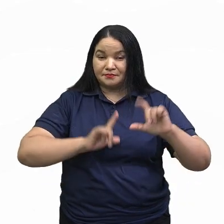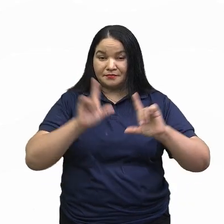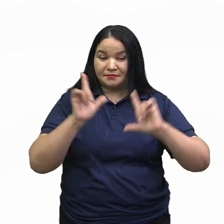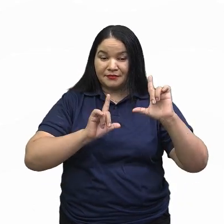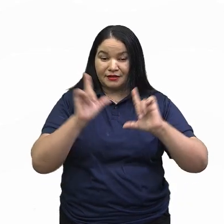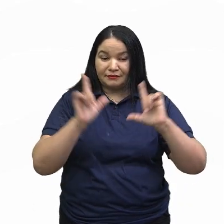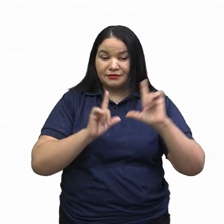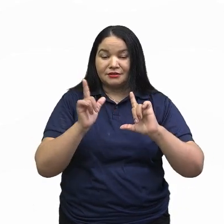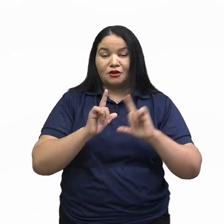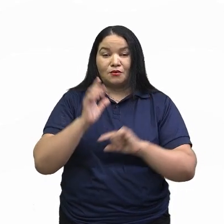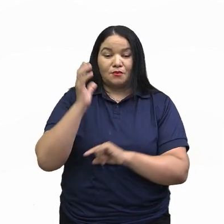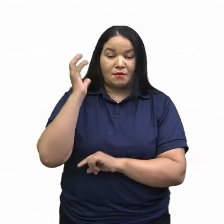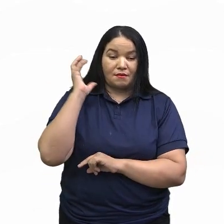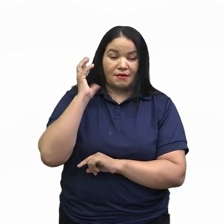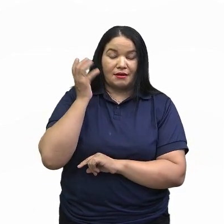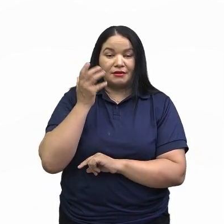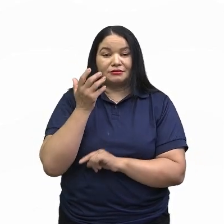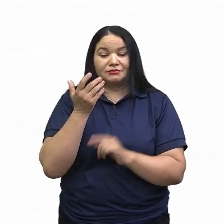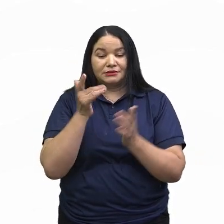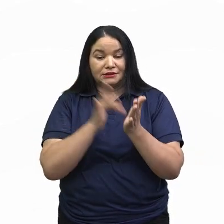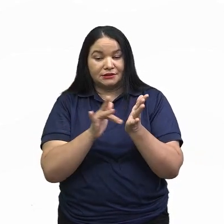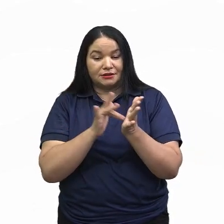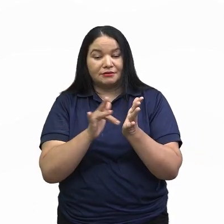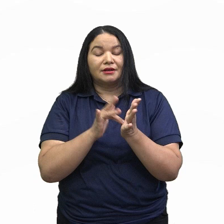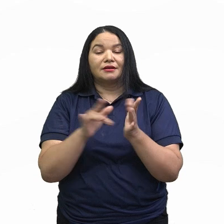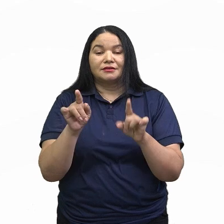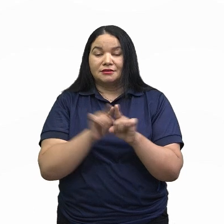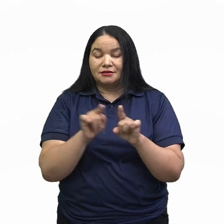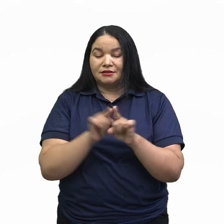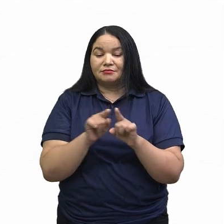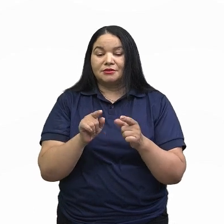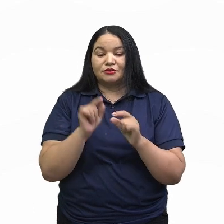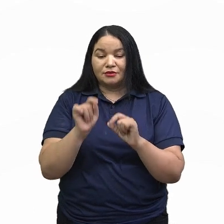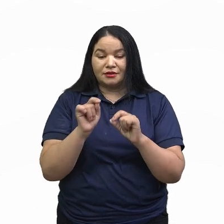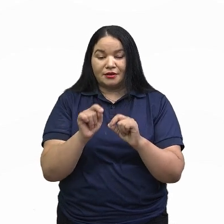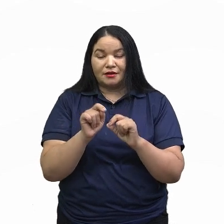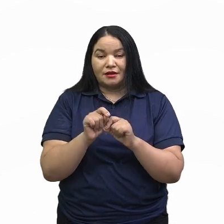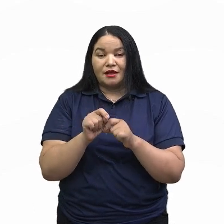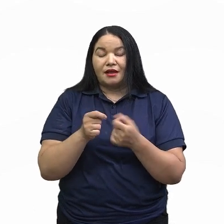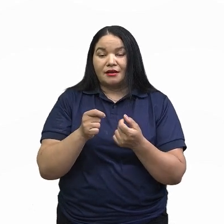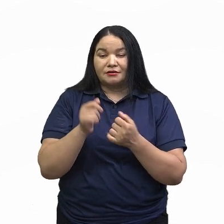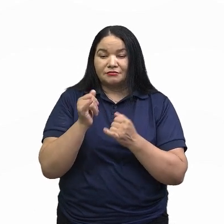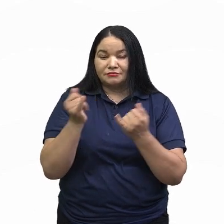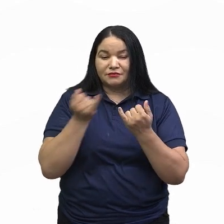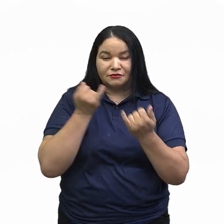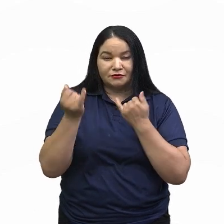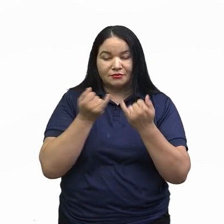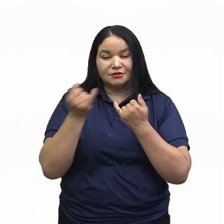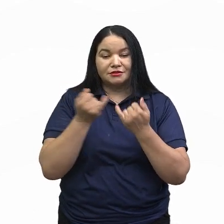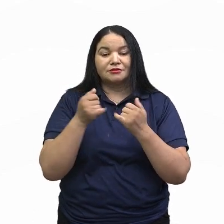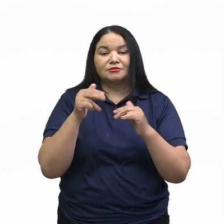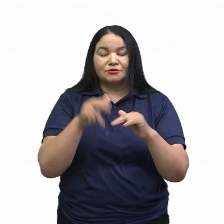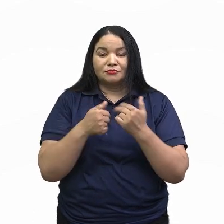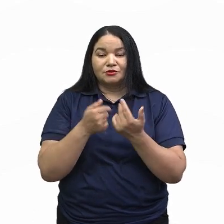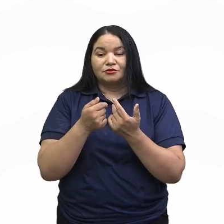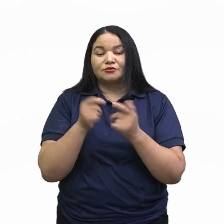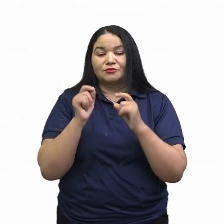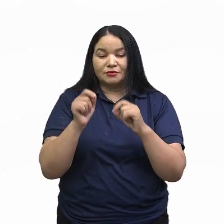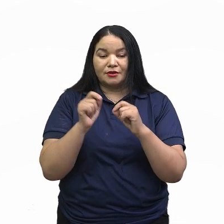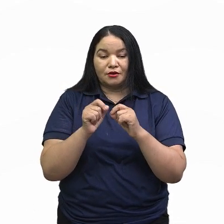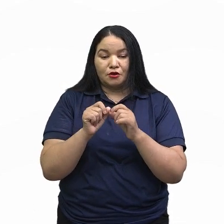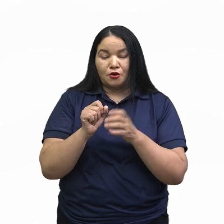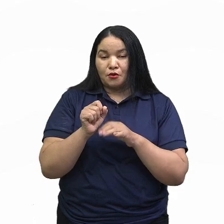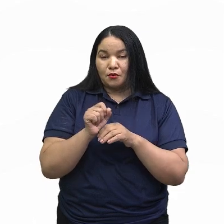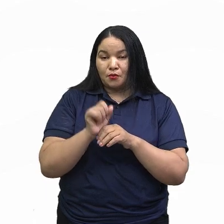televisores, rádios, celulares, se dá por meio da transmissão da informação a partir da antena do